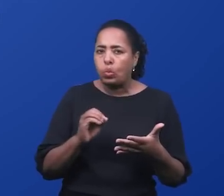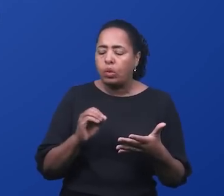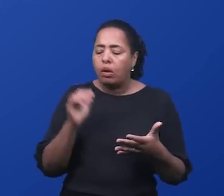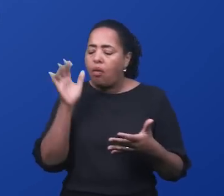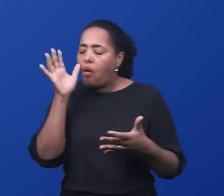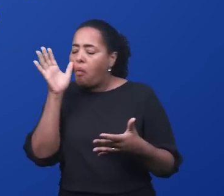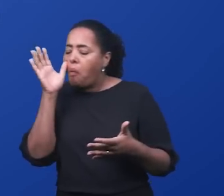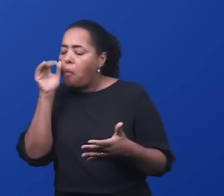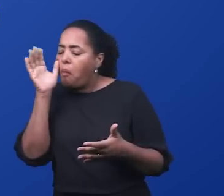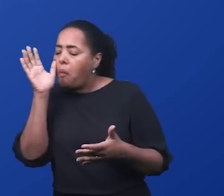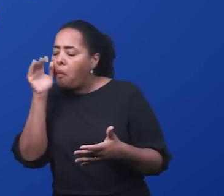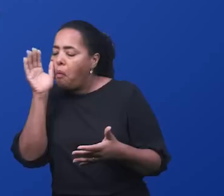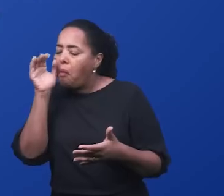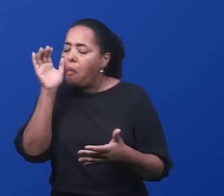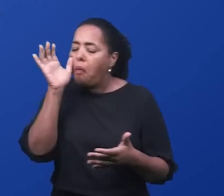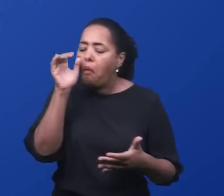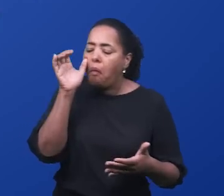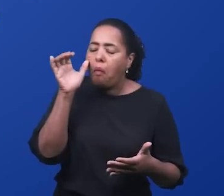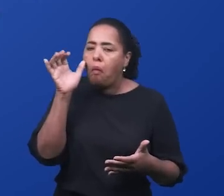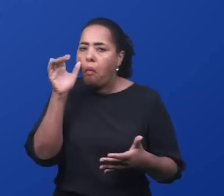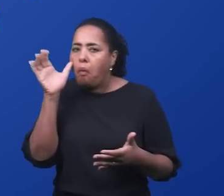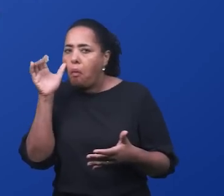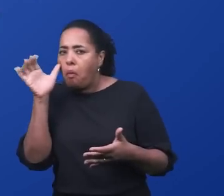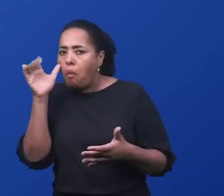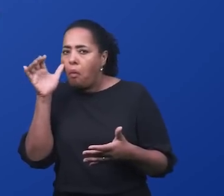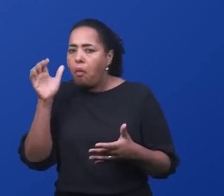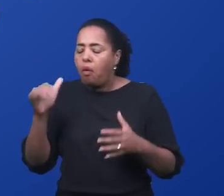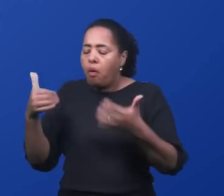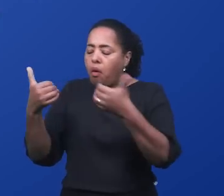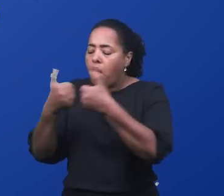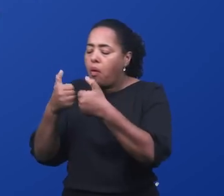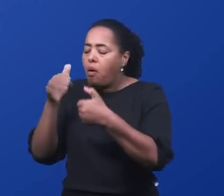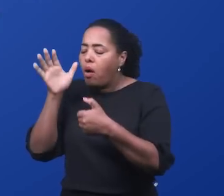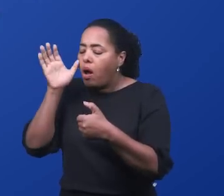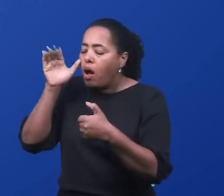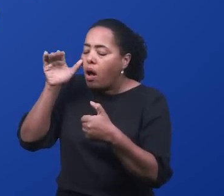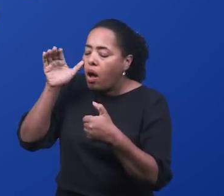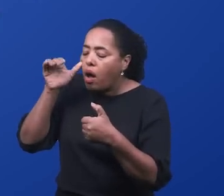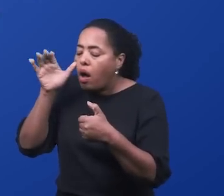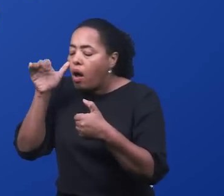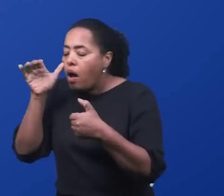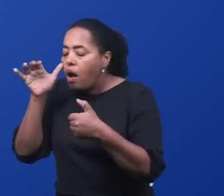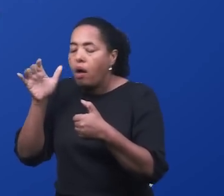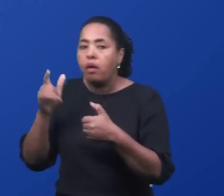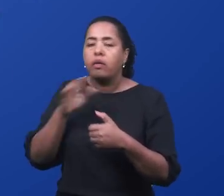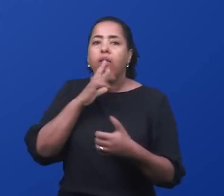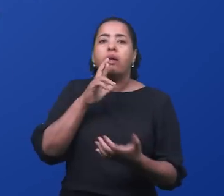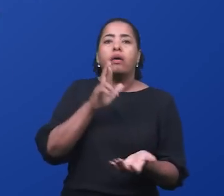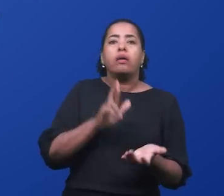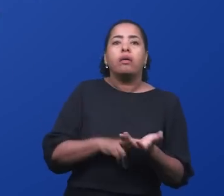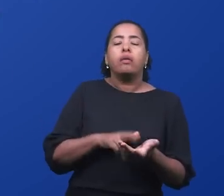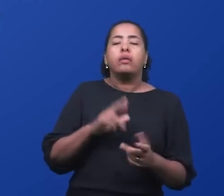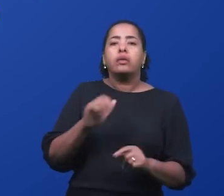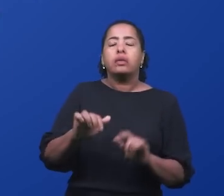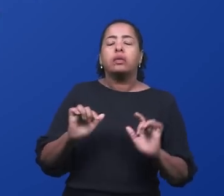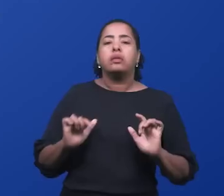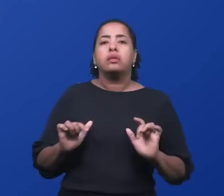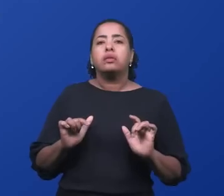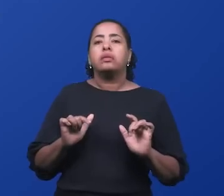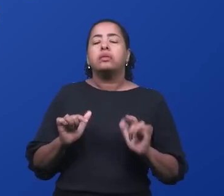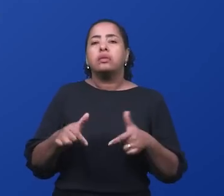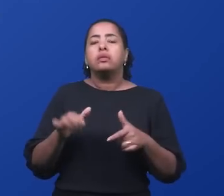muita curiosidade e displicência, olhando assim para dentro da arca. O resultado daquela atitude